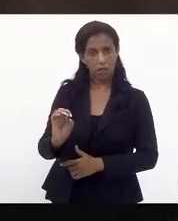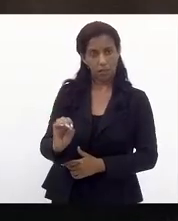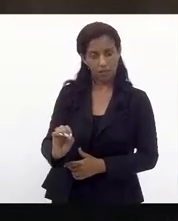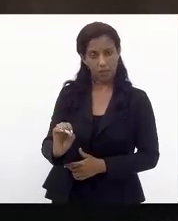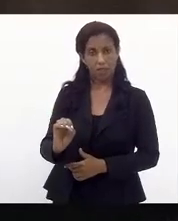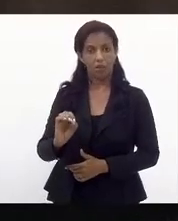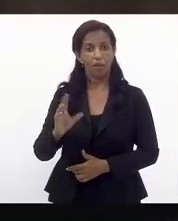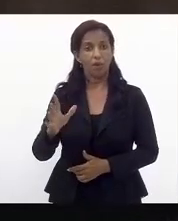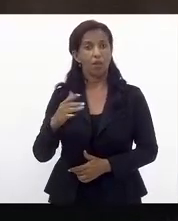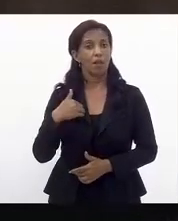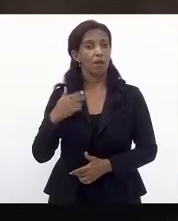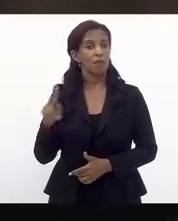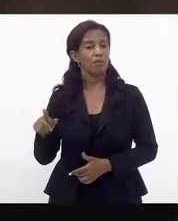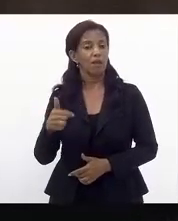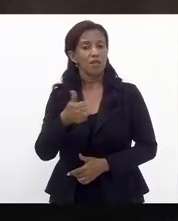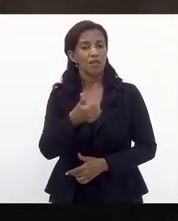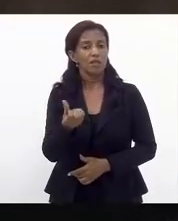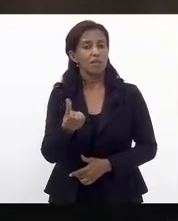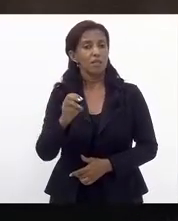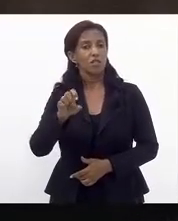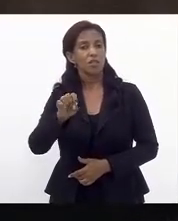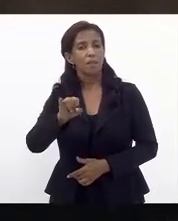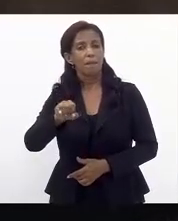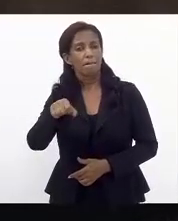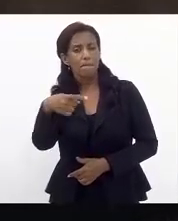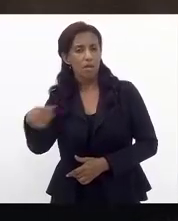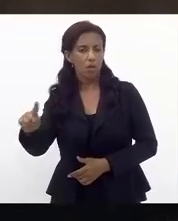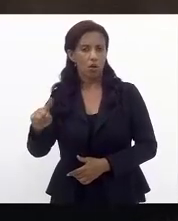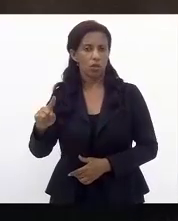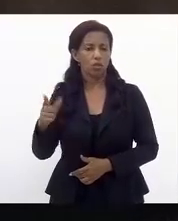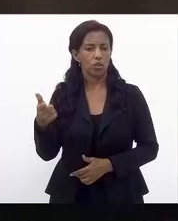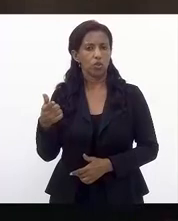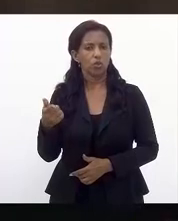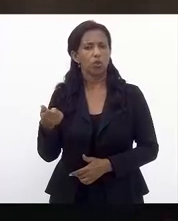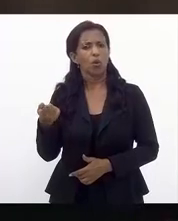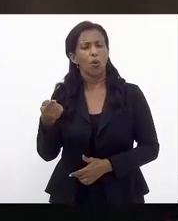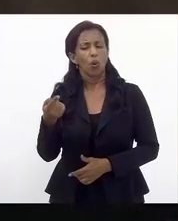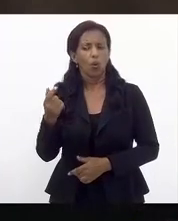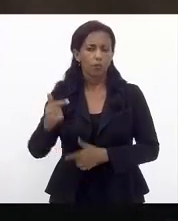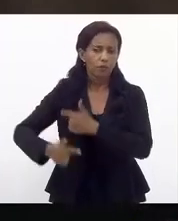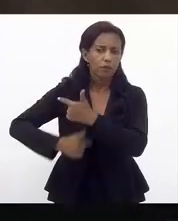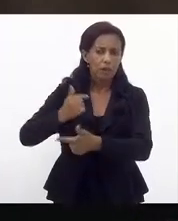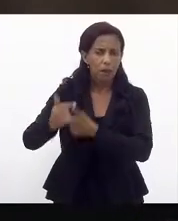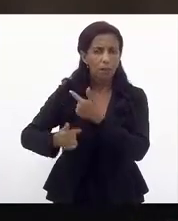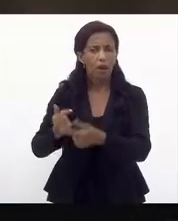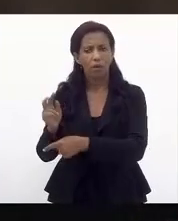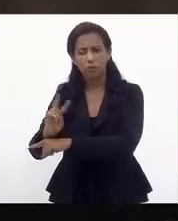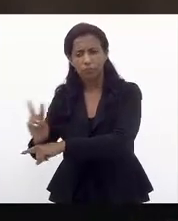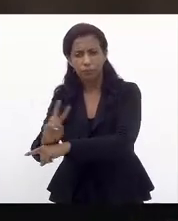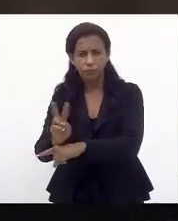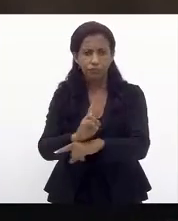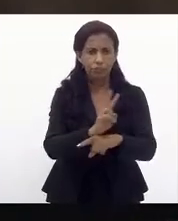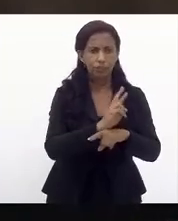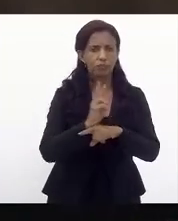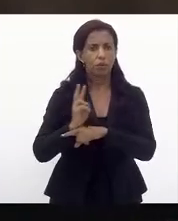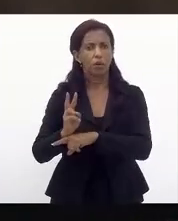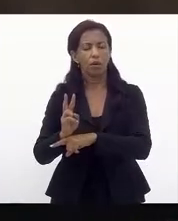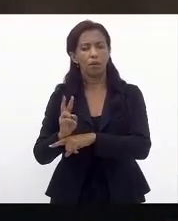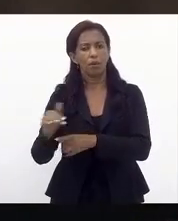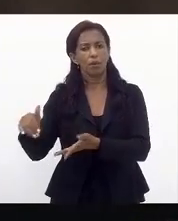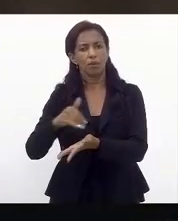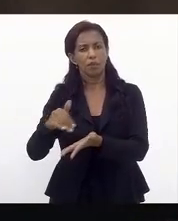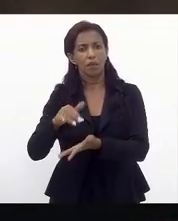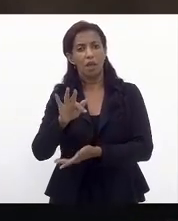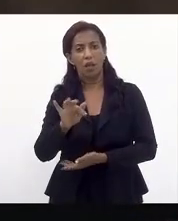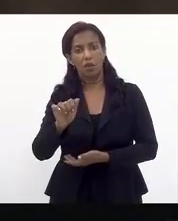resguardando 16 bilhões a margem arrecadação fruto do trabalho dos auditores fiscais obviamente encabeçado pelo